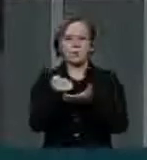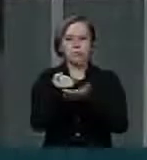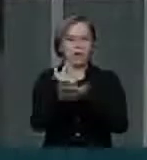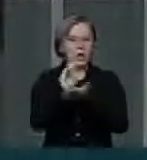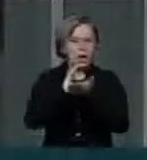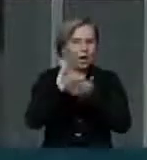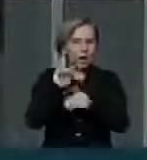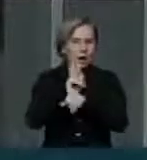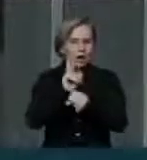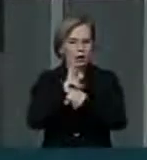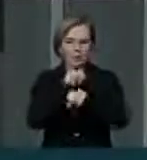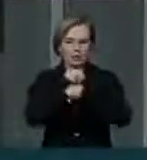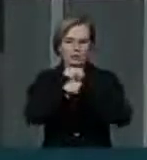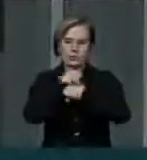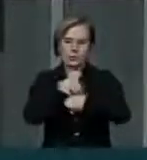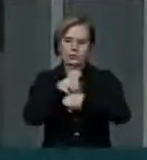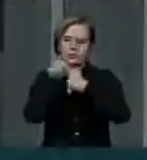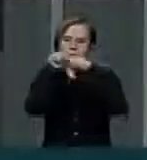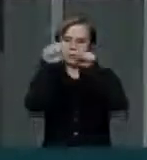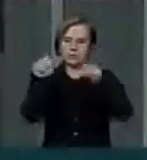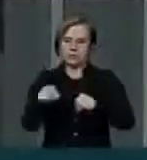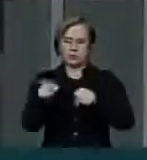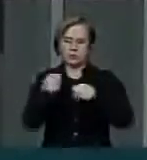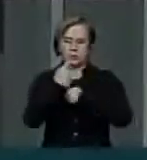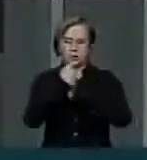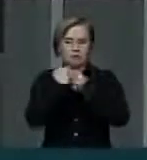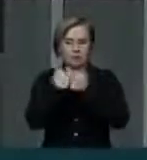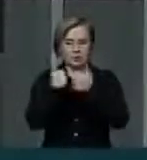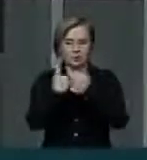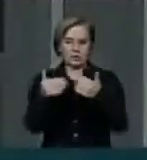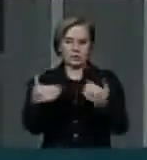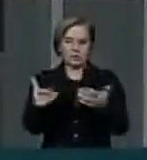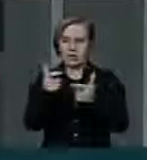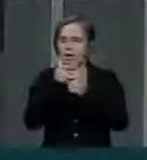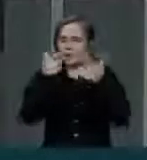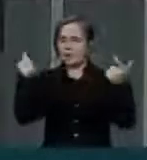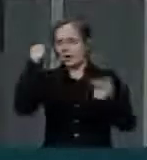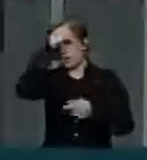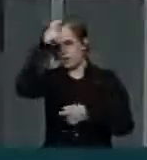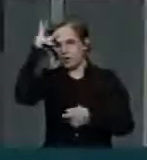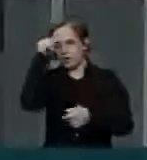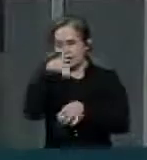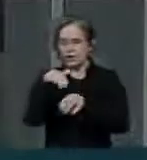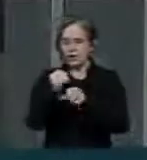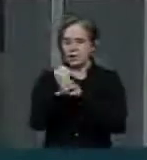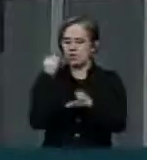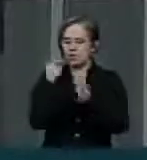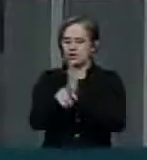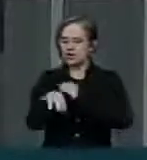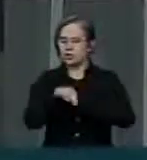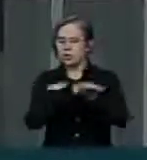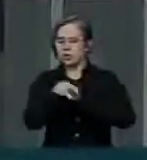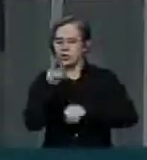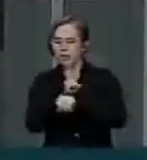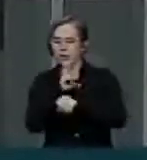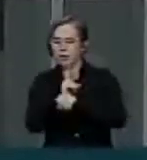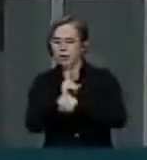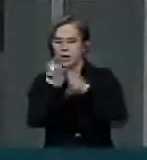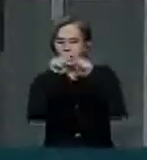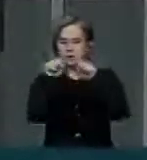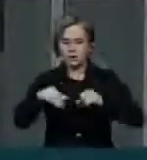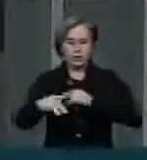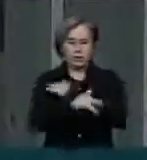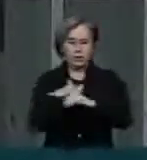Nossas prefeituras estão sucateadas. A grande maioria delas não tem nem um engenheiro e um arquiteto para cuidar do sistema de transporte.